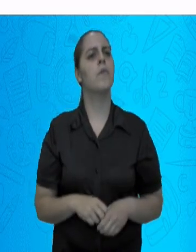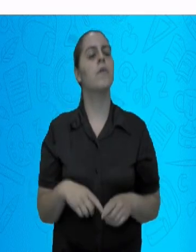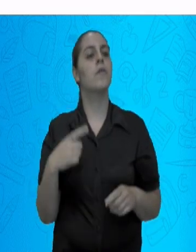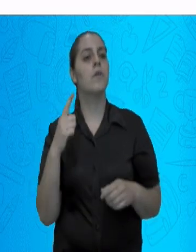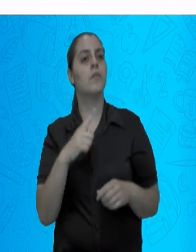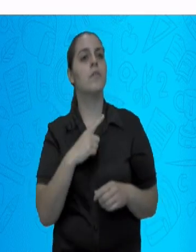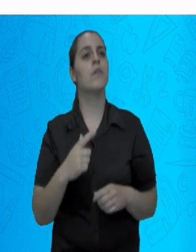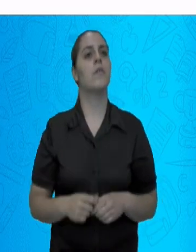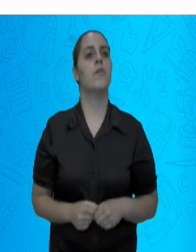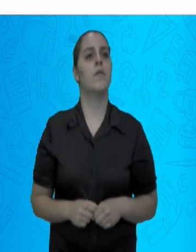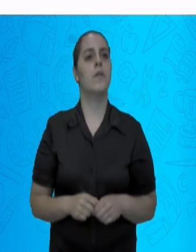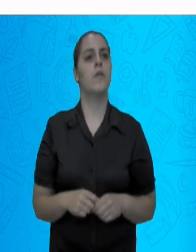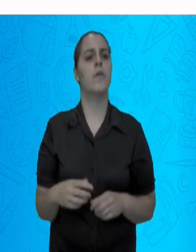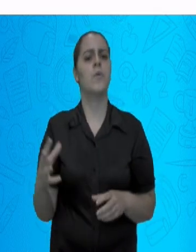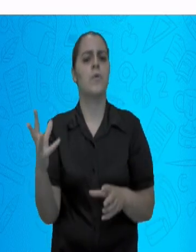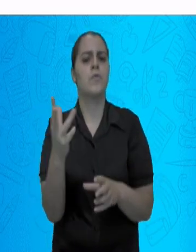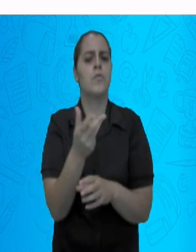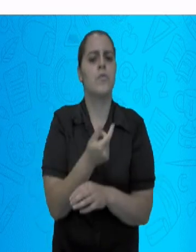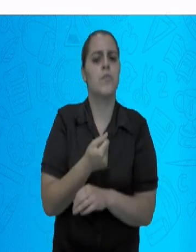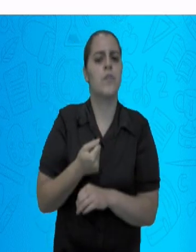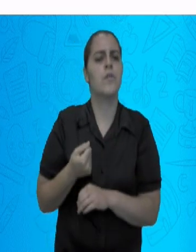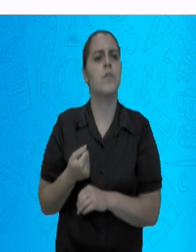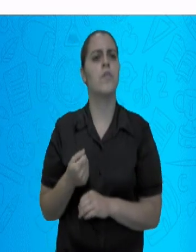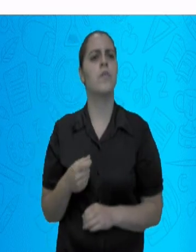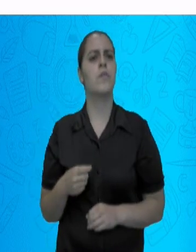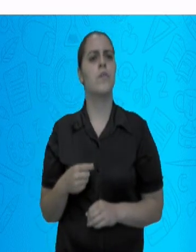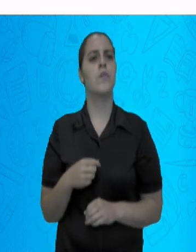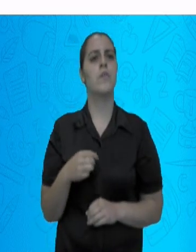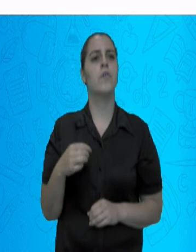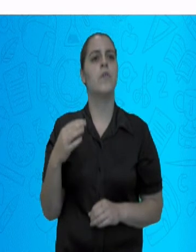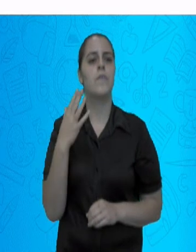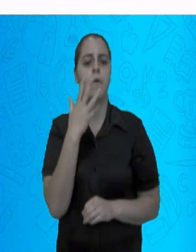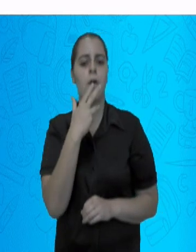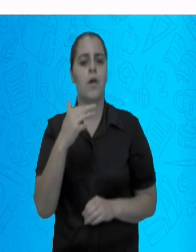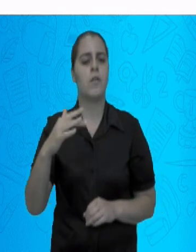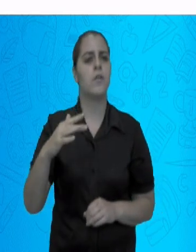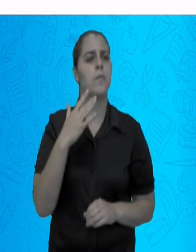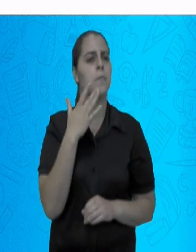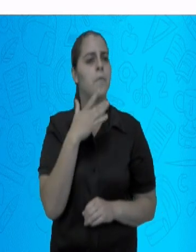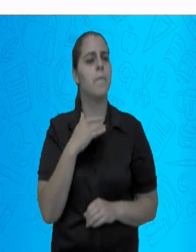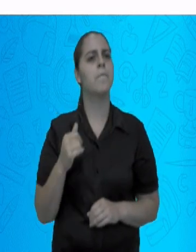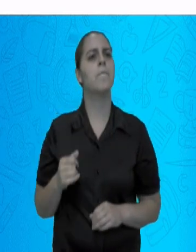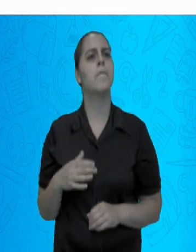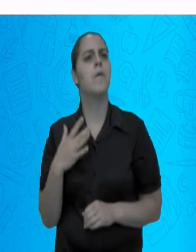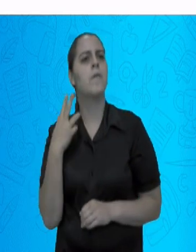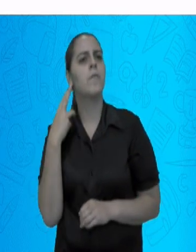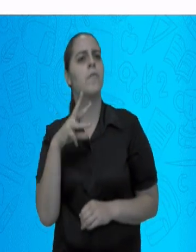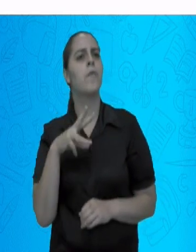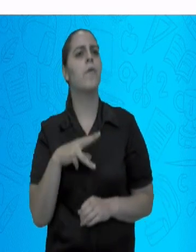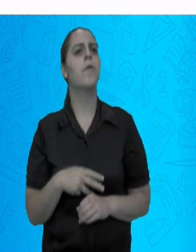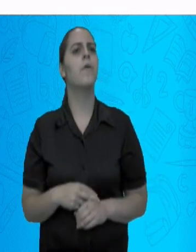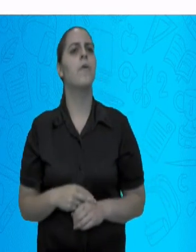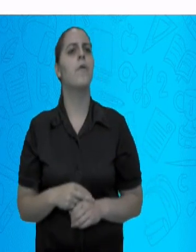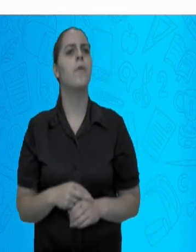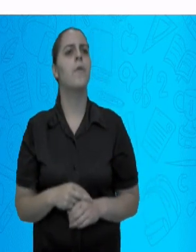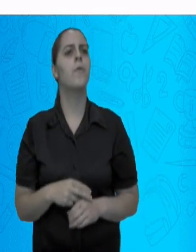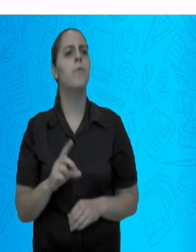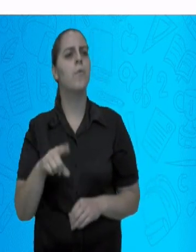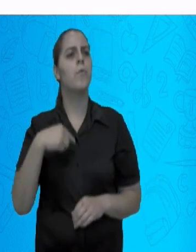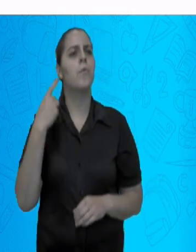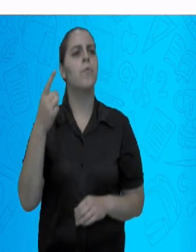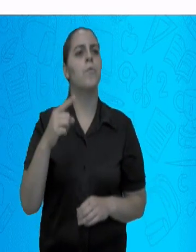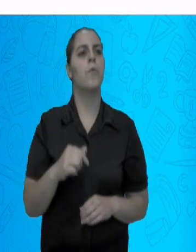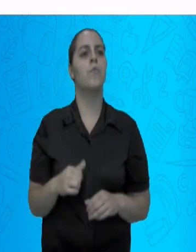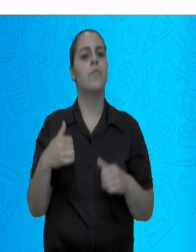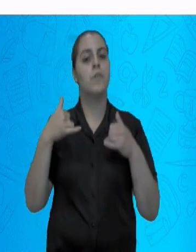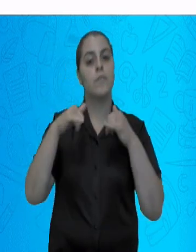tenho quantidade e os sabores. Preste atenção. E eu tenho ainda um outro